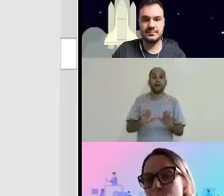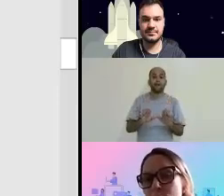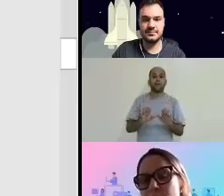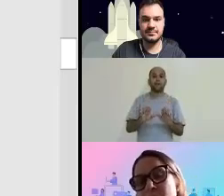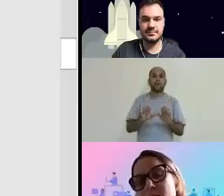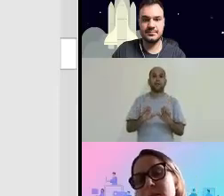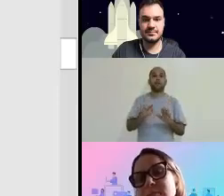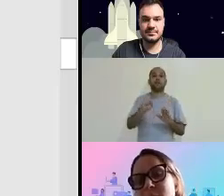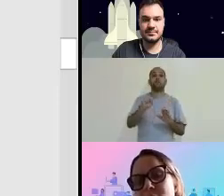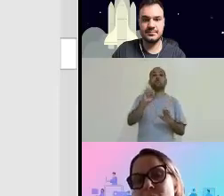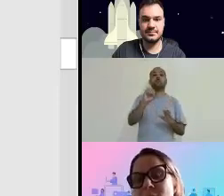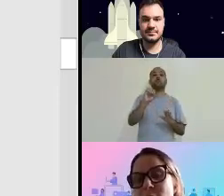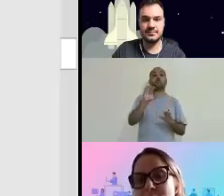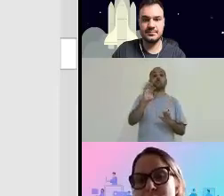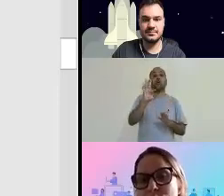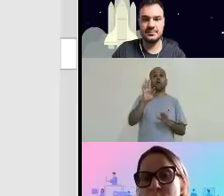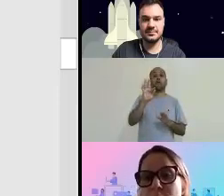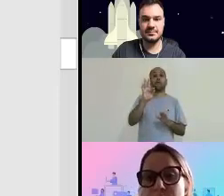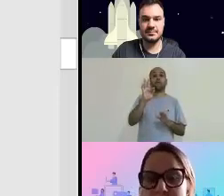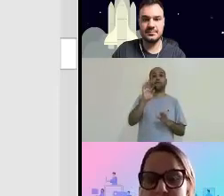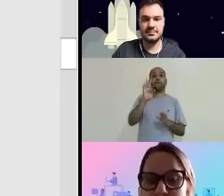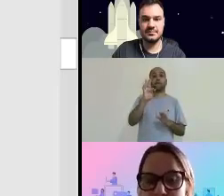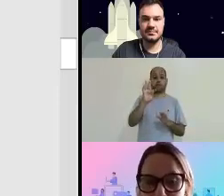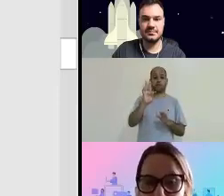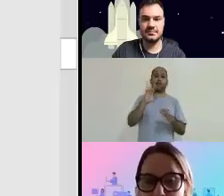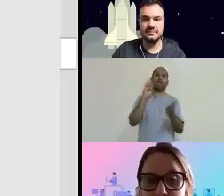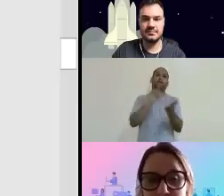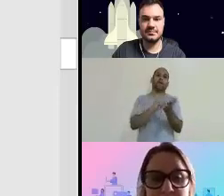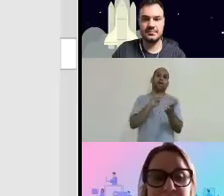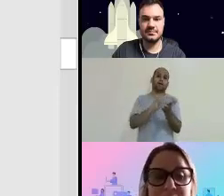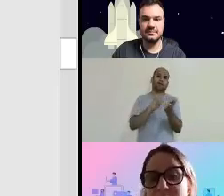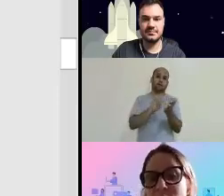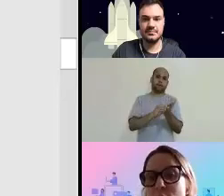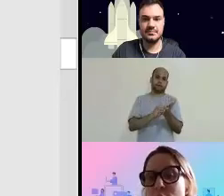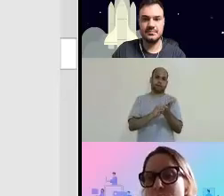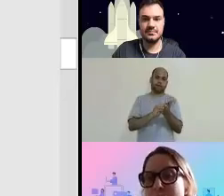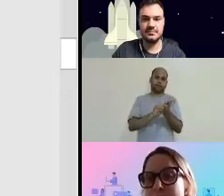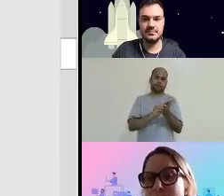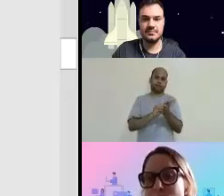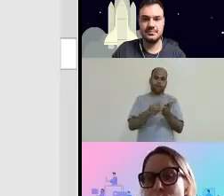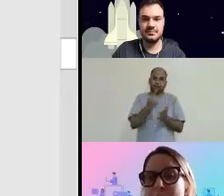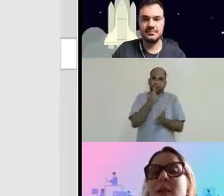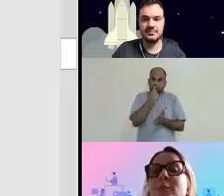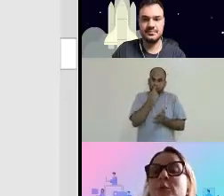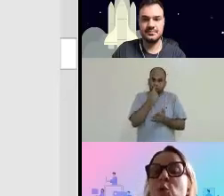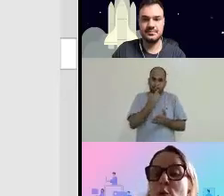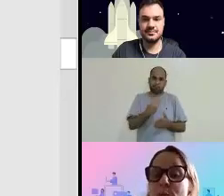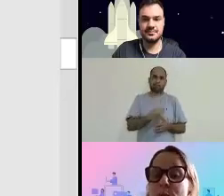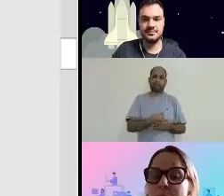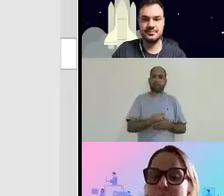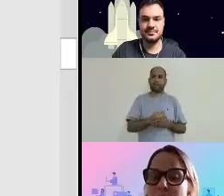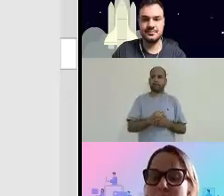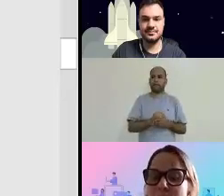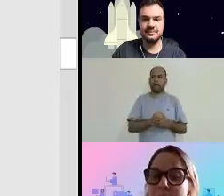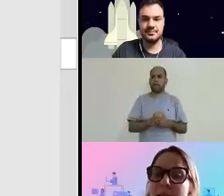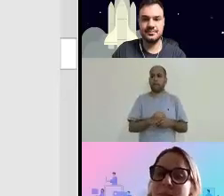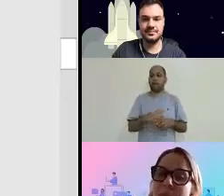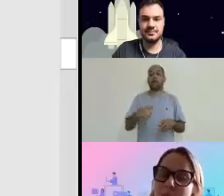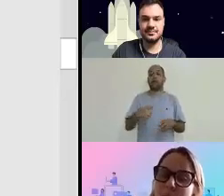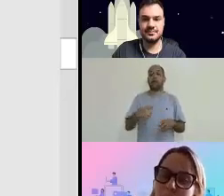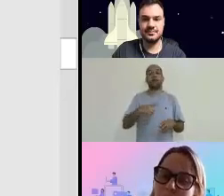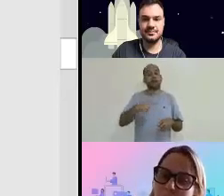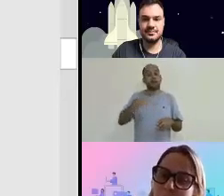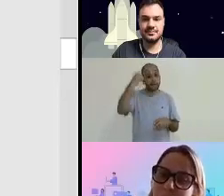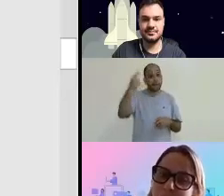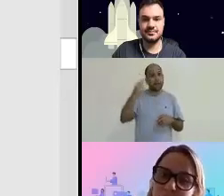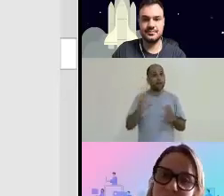soft skills, eles não avançam nos programas de seleção. E aí surgiu a ideia do Jornada para o Futuro, né? Que é